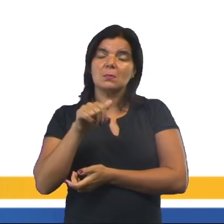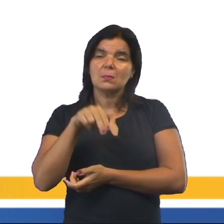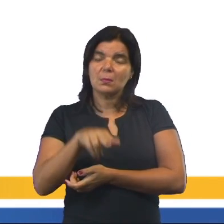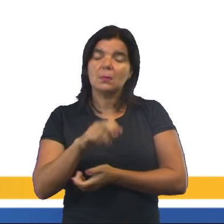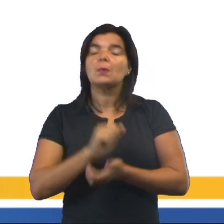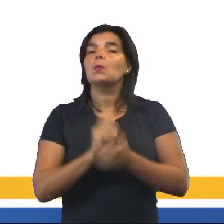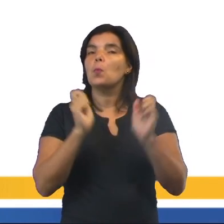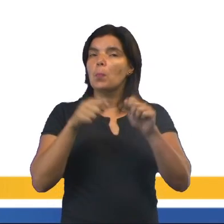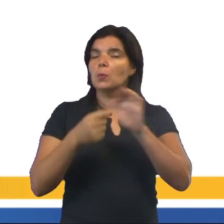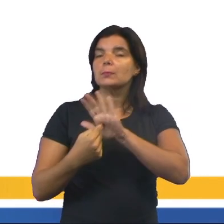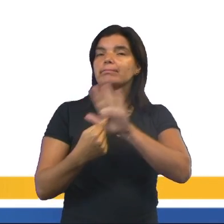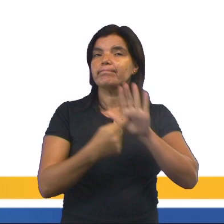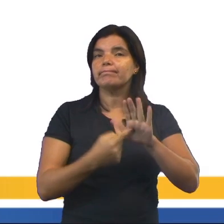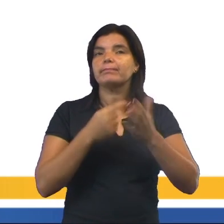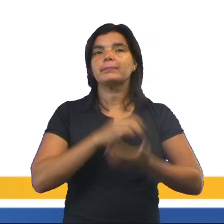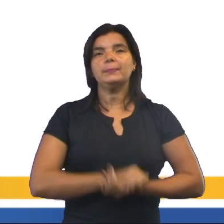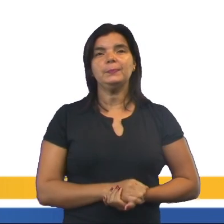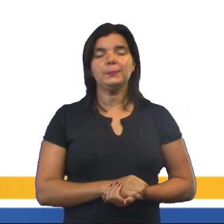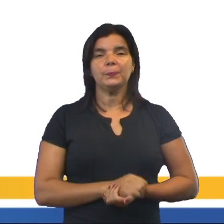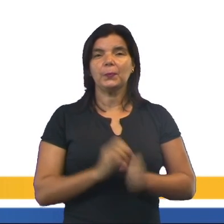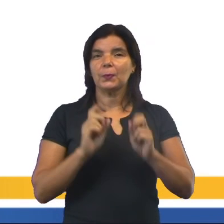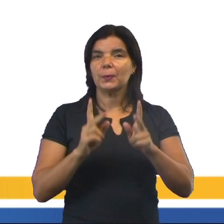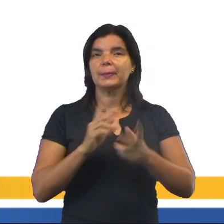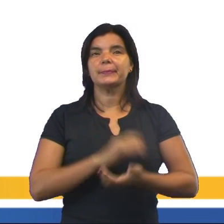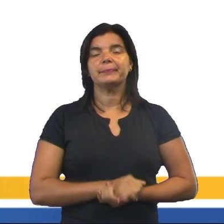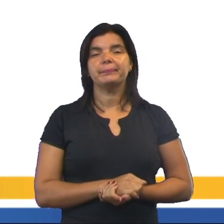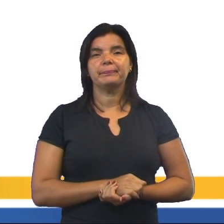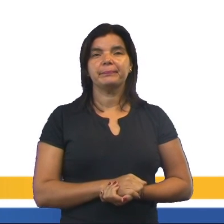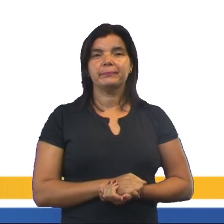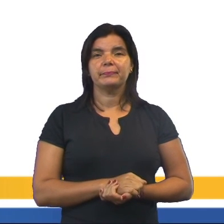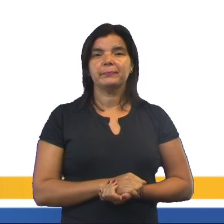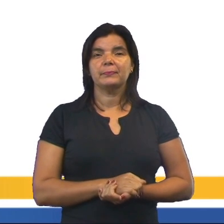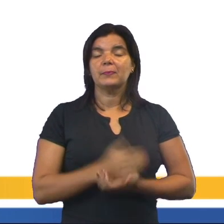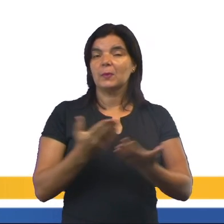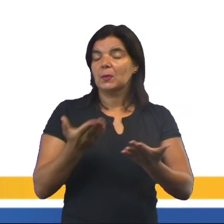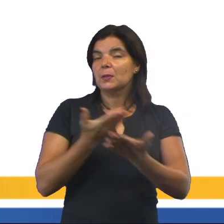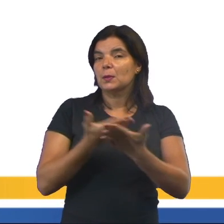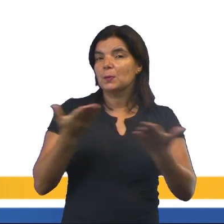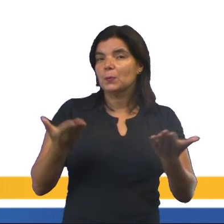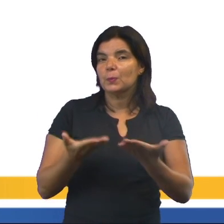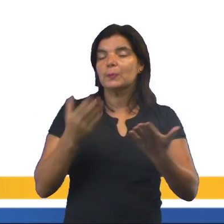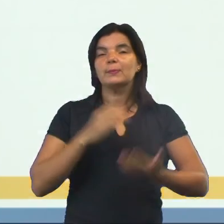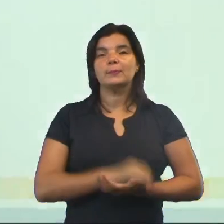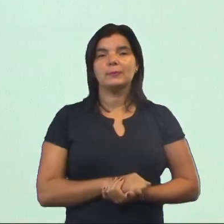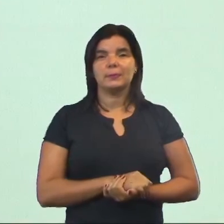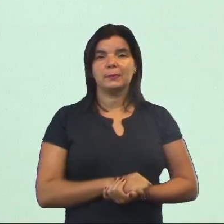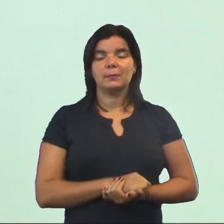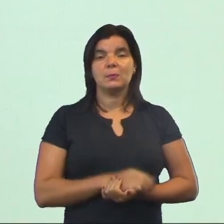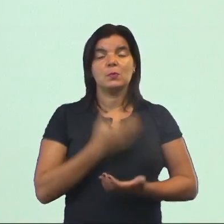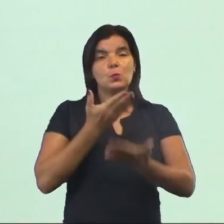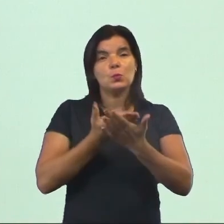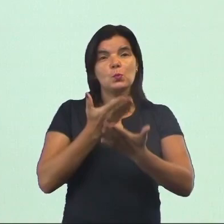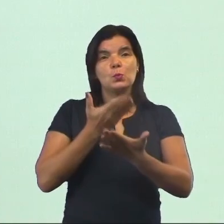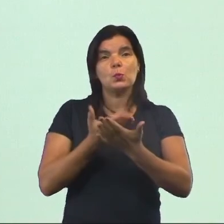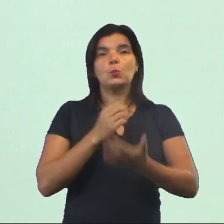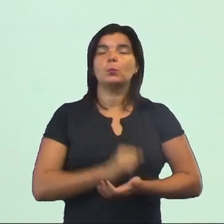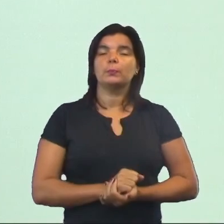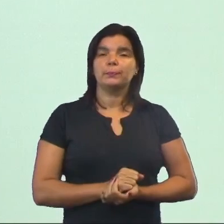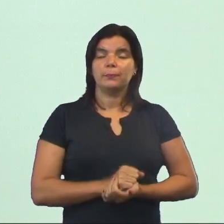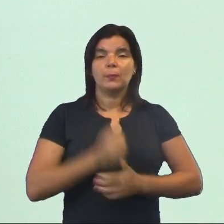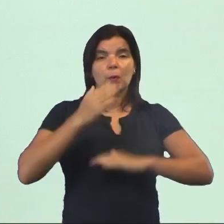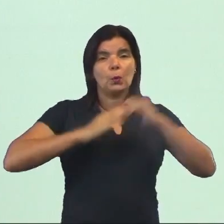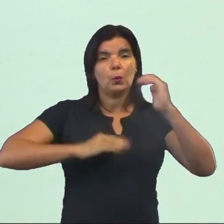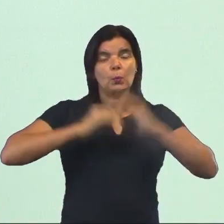sejam lançados. Ok? Então, na nossa aula de hoje, nós estudamos